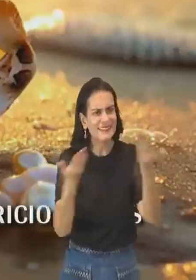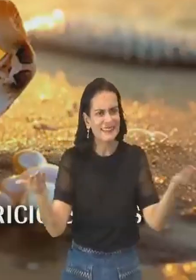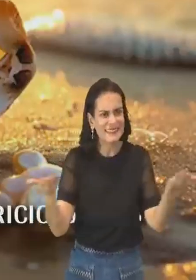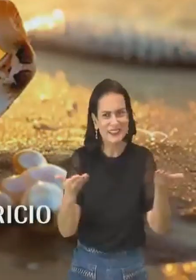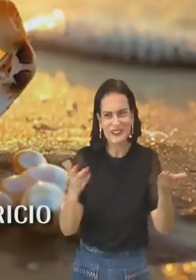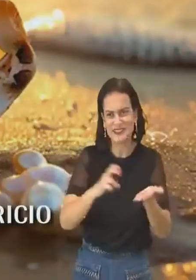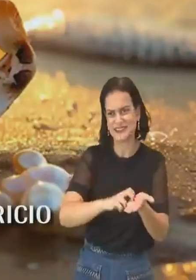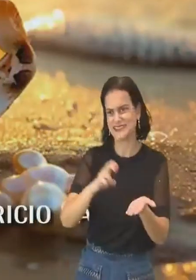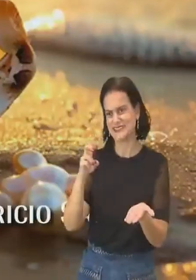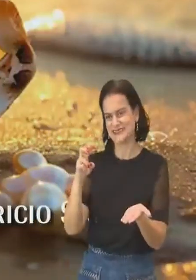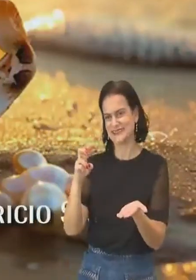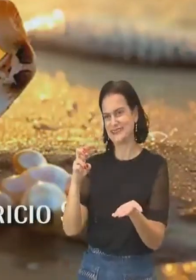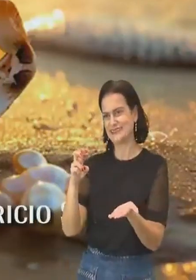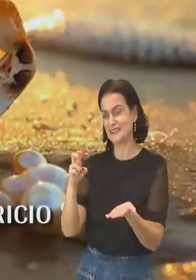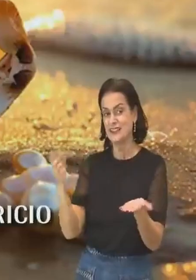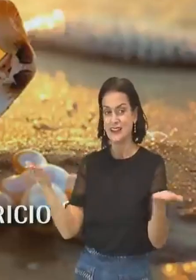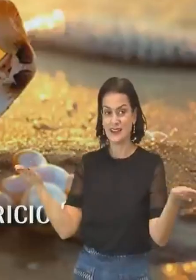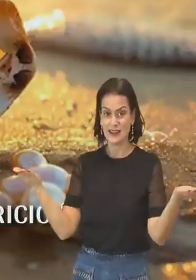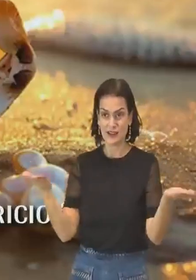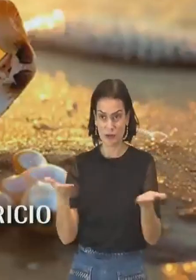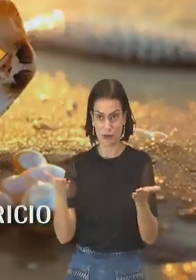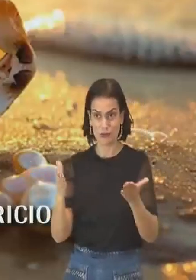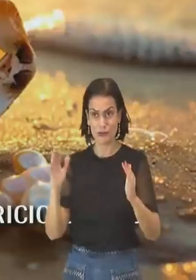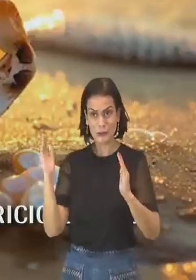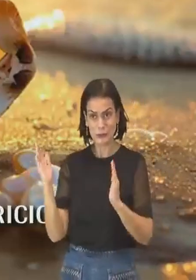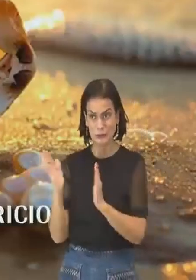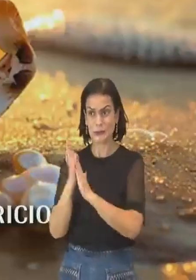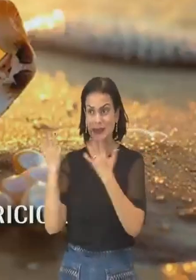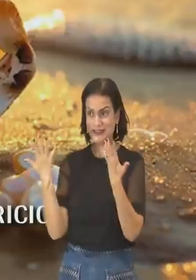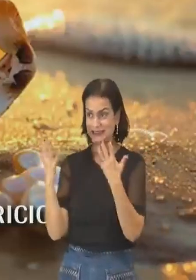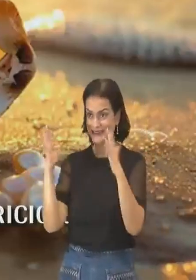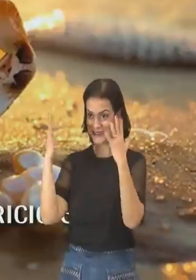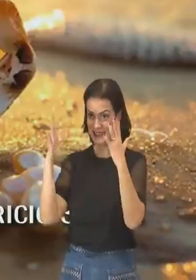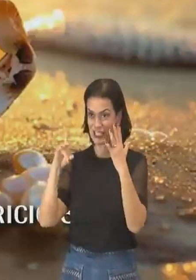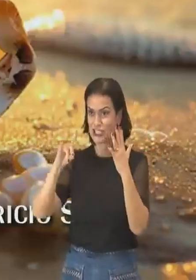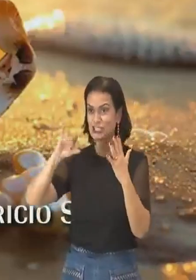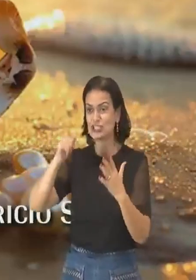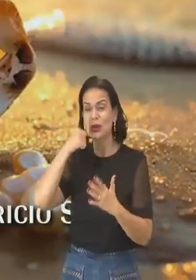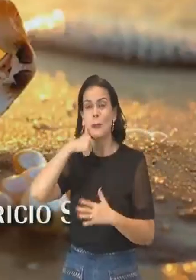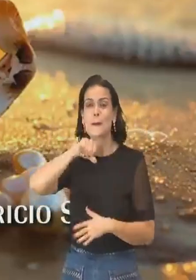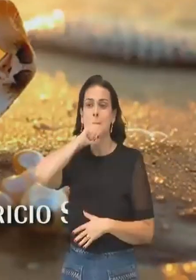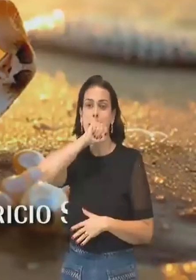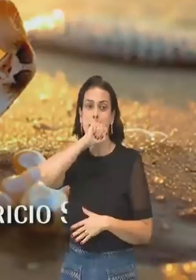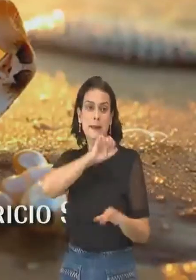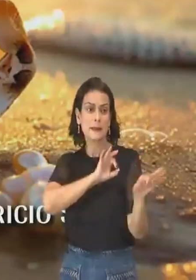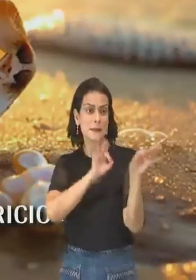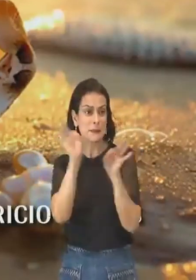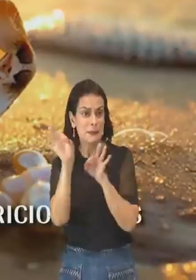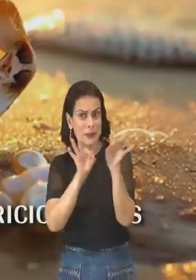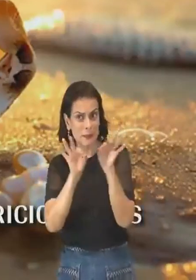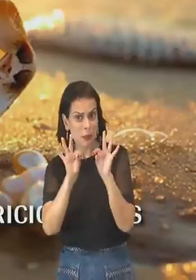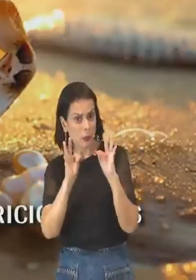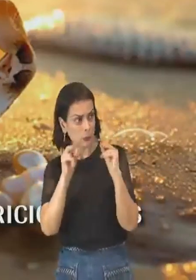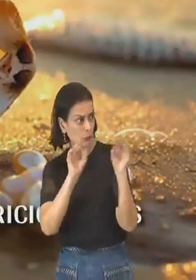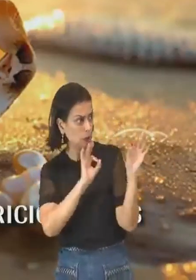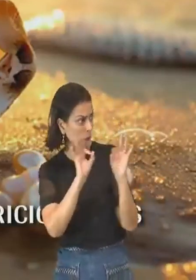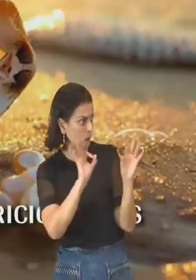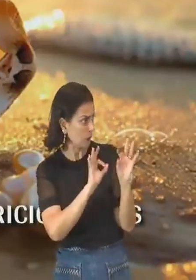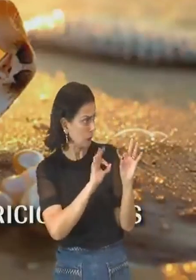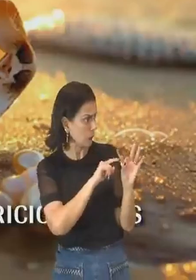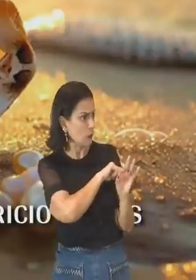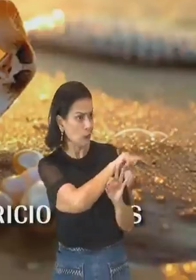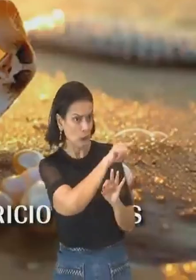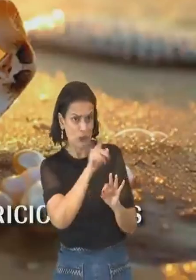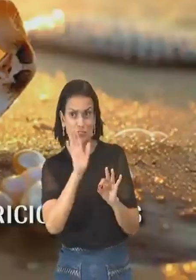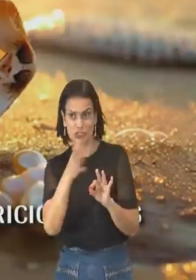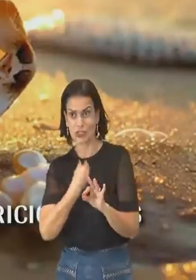temos nesta manhã. Hoje, em comemoração ao Dia das Mães, preparamos tudo isso que os irmãos já